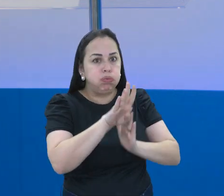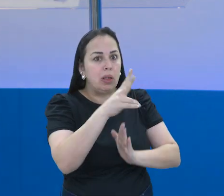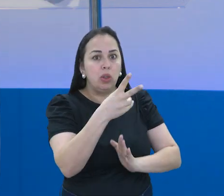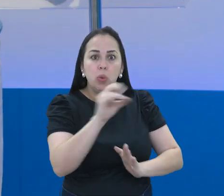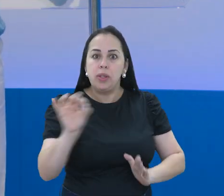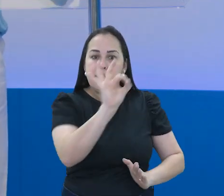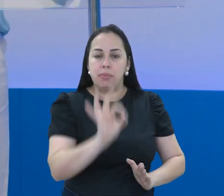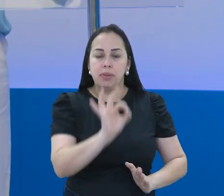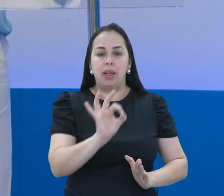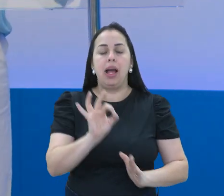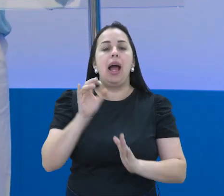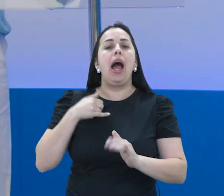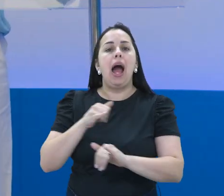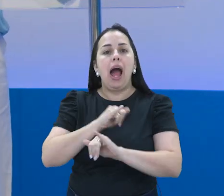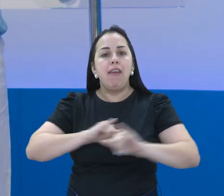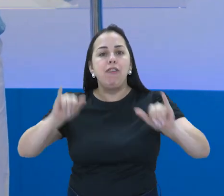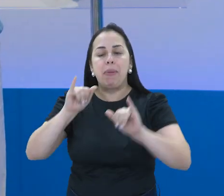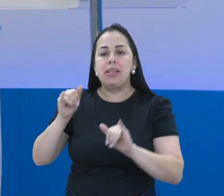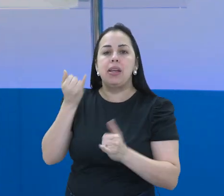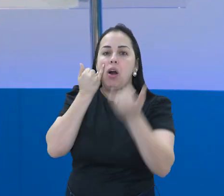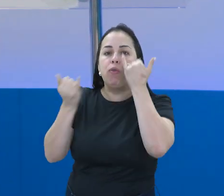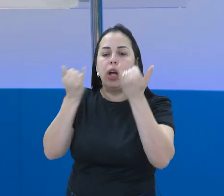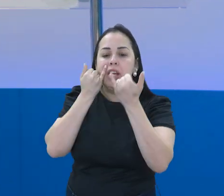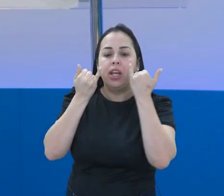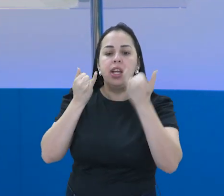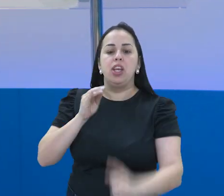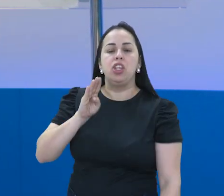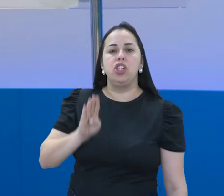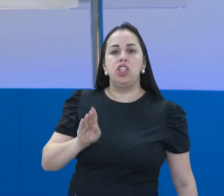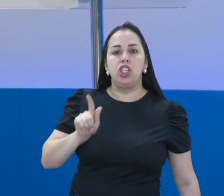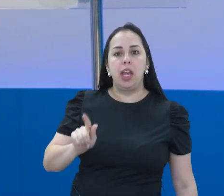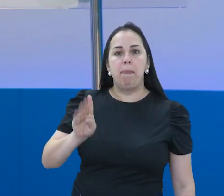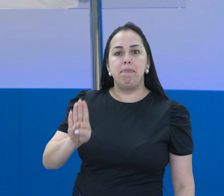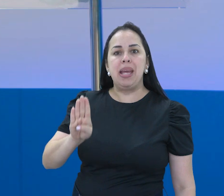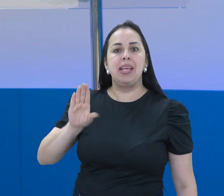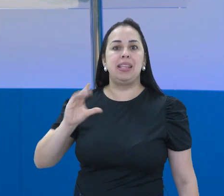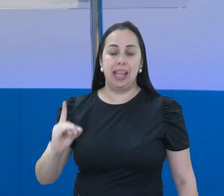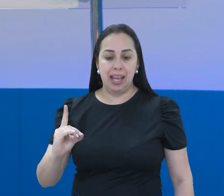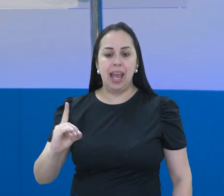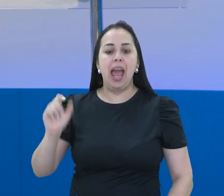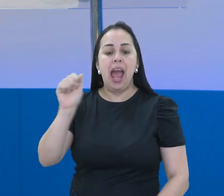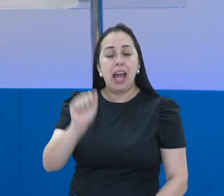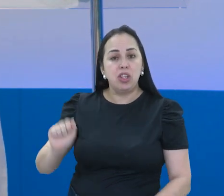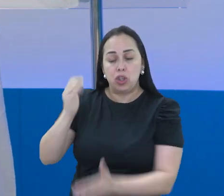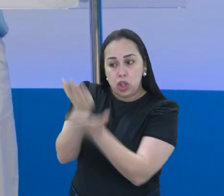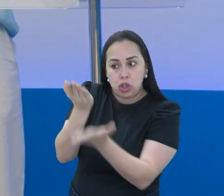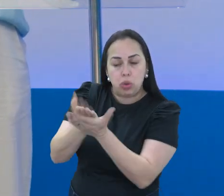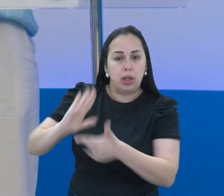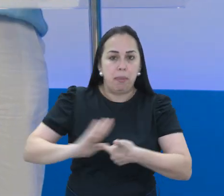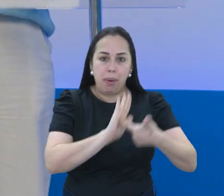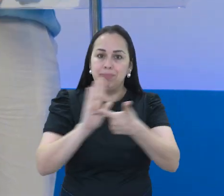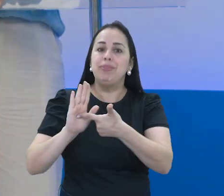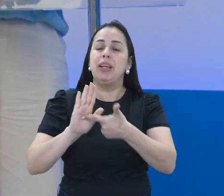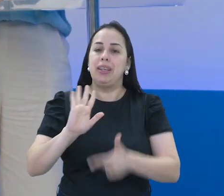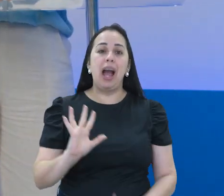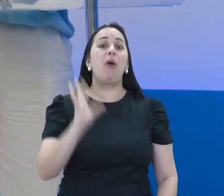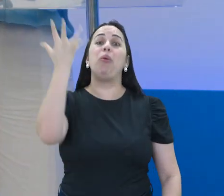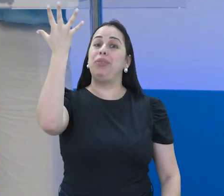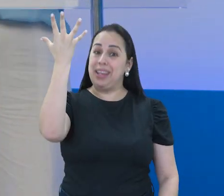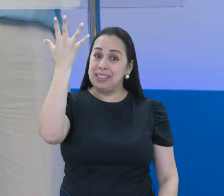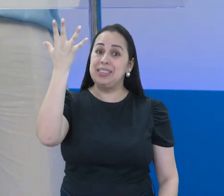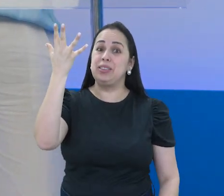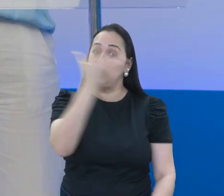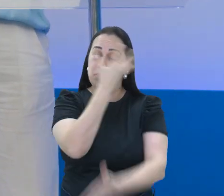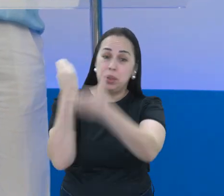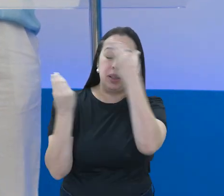é do Estudo de Carga Global de Doenças, que analisa as causas de mortalidade e incapacidade com maior